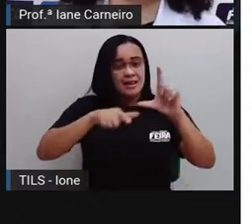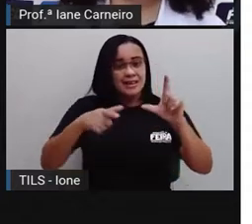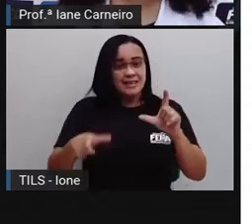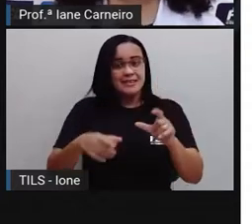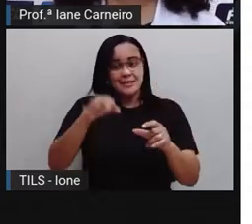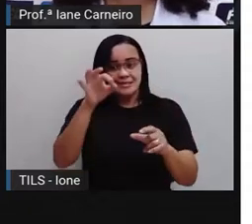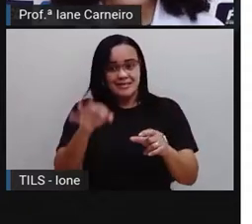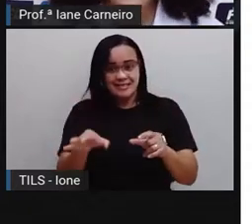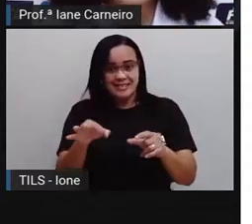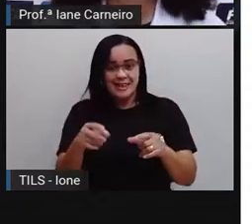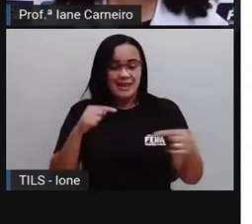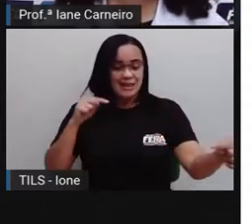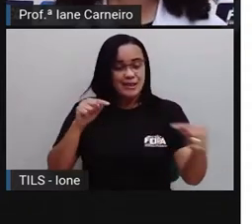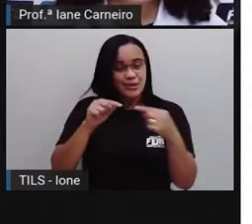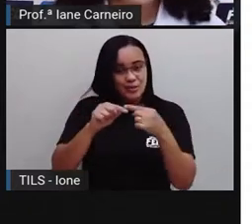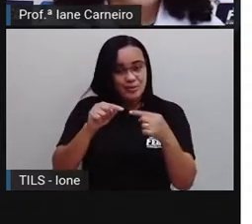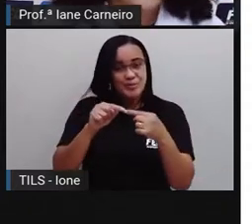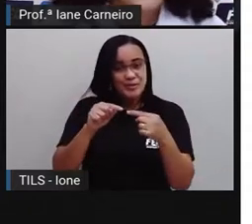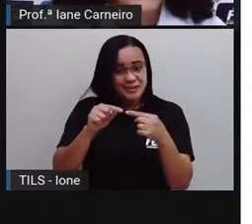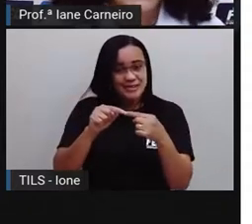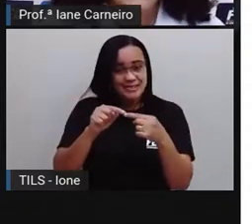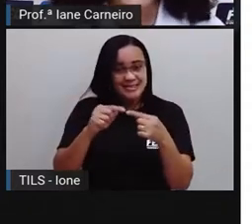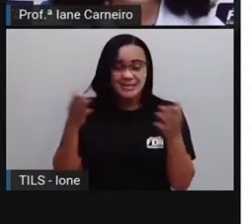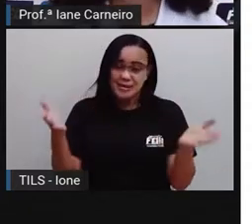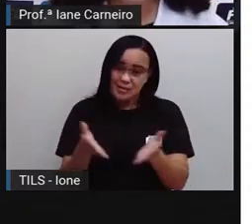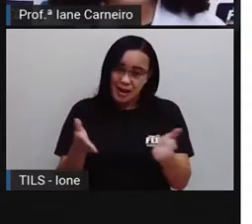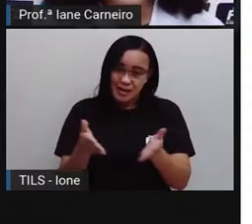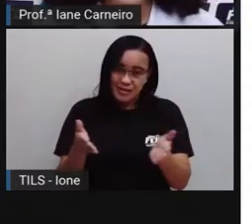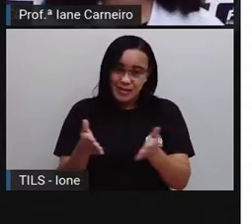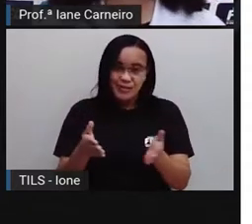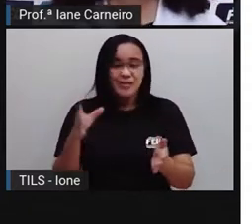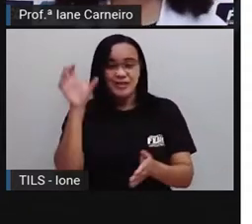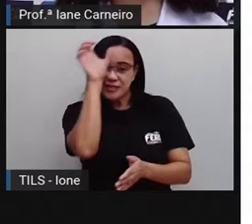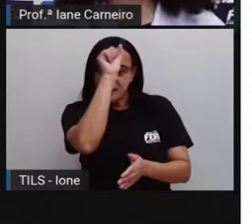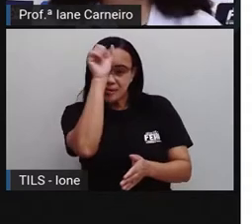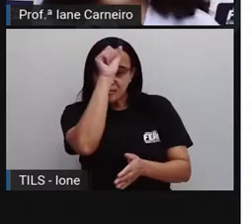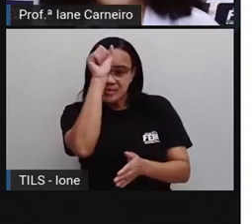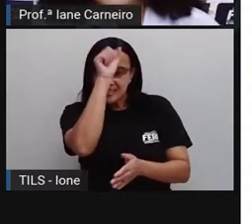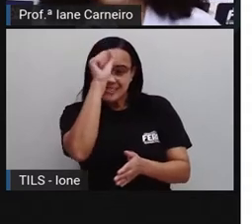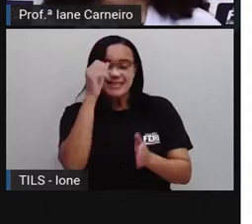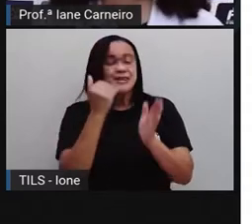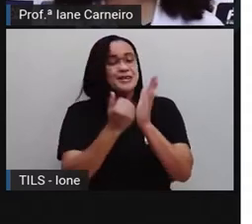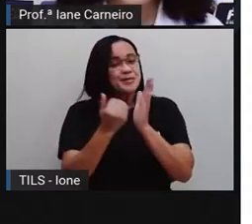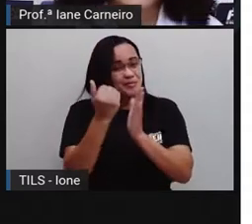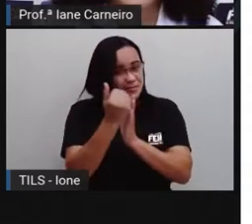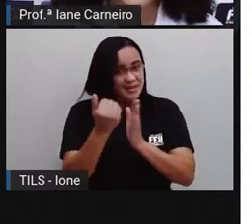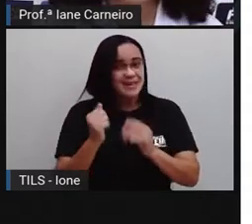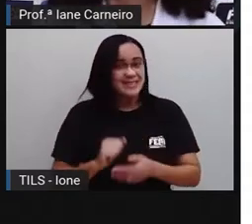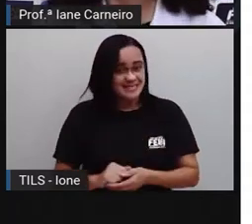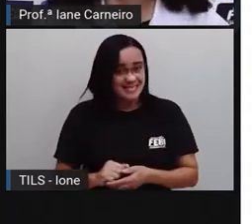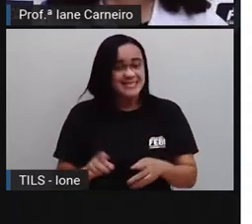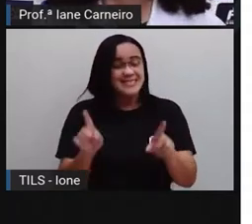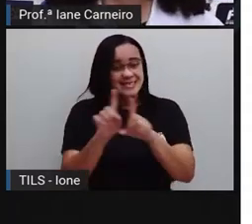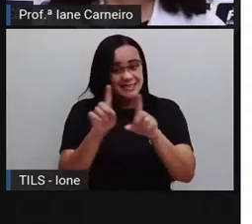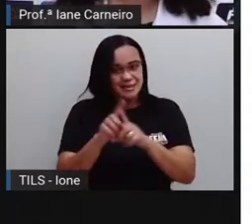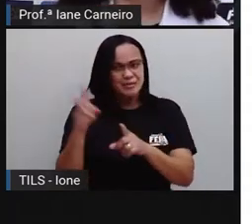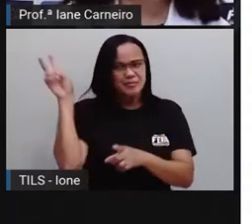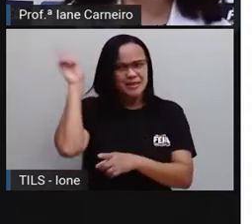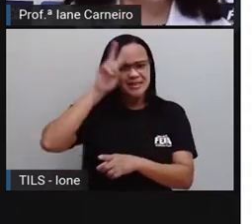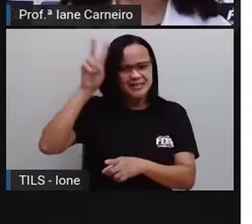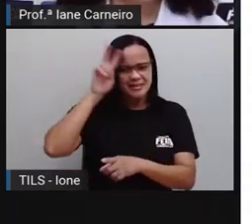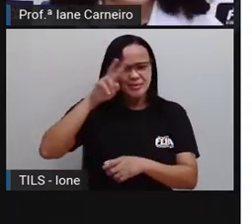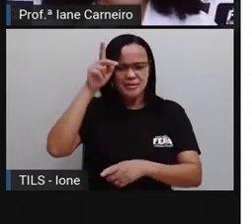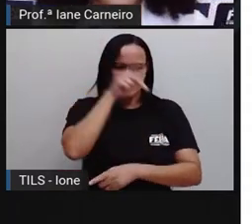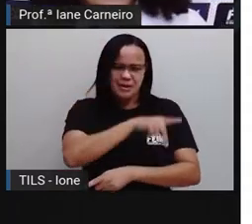nesse momento né aí a gente vai fazer esse movimento aqui né E lembrando lembra que após já falou isso com vocês várias vezes né que